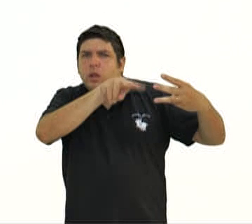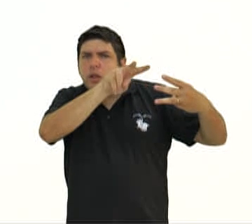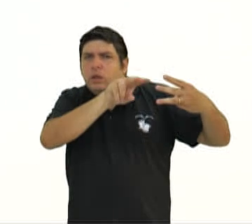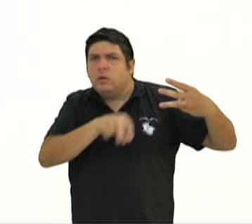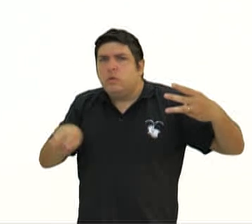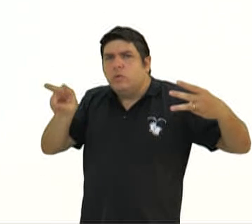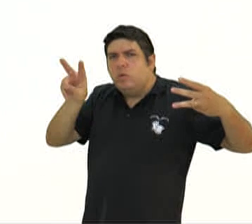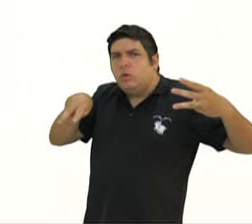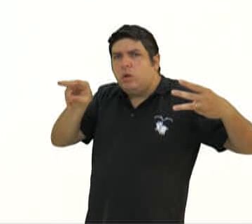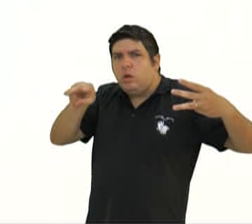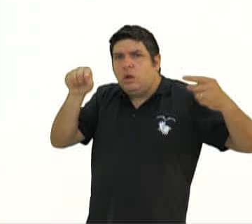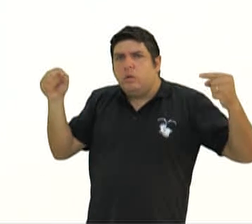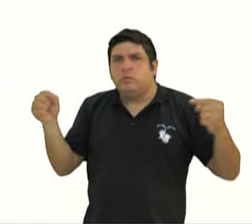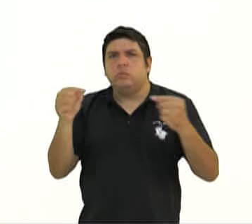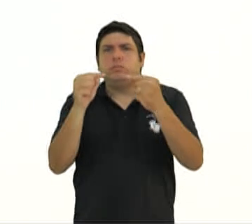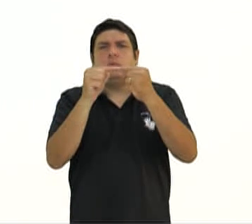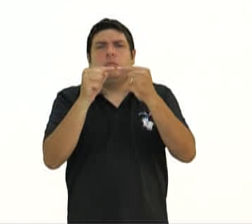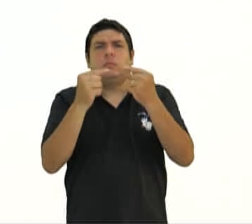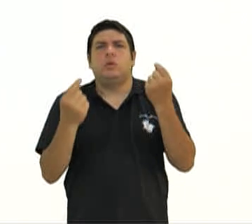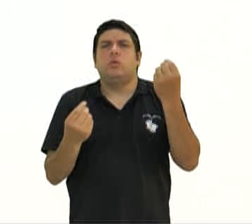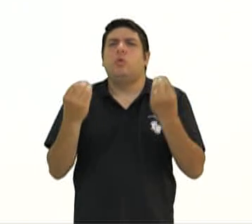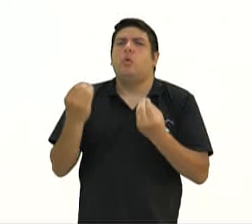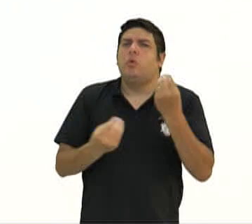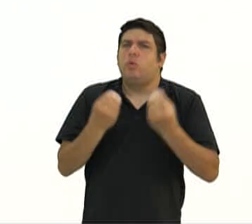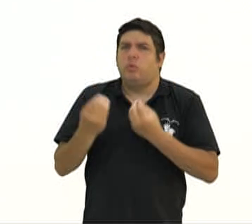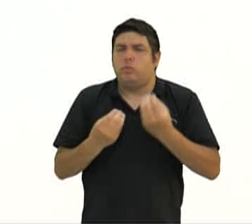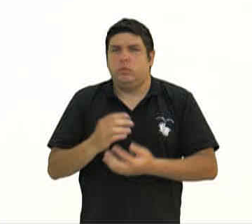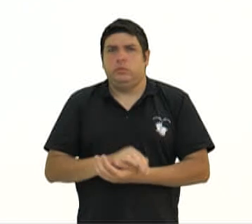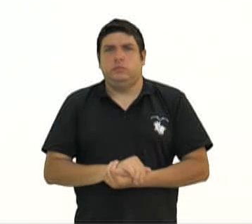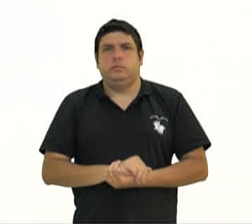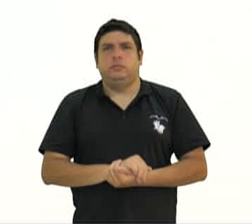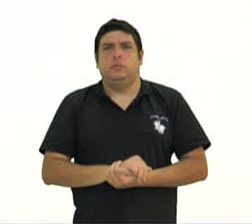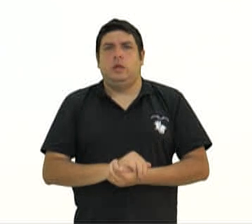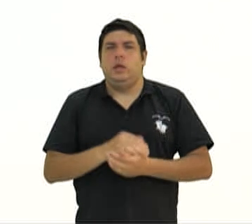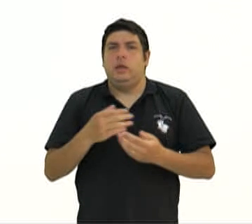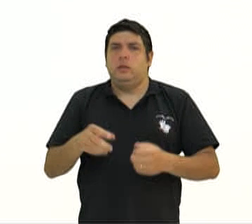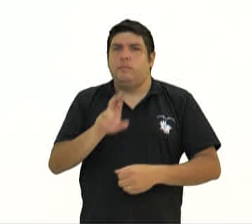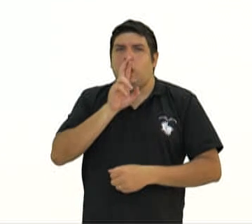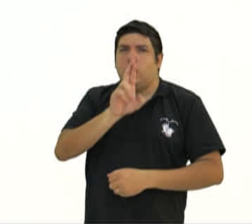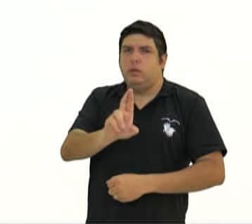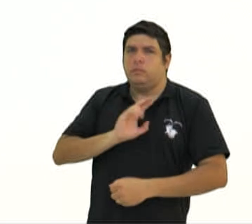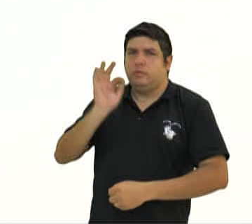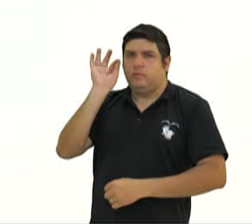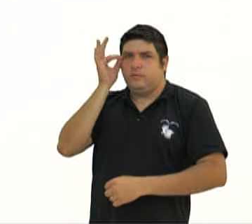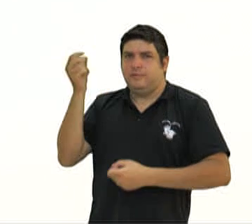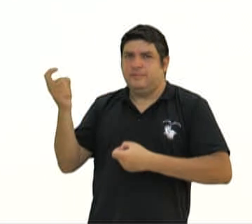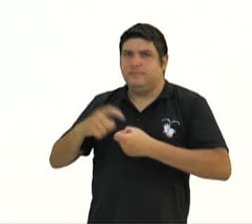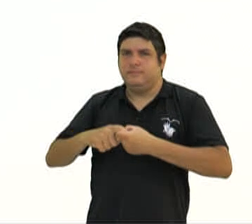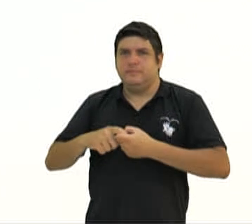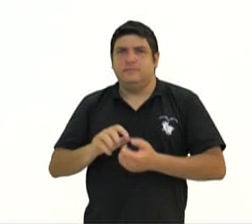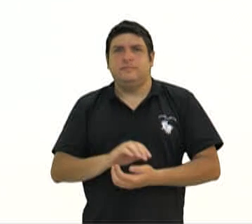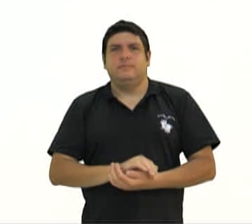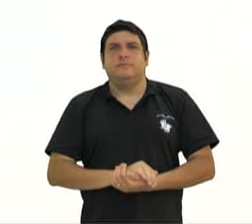acordo com a característica de cada um dos tipos de indústria. Então respondam e a gente já volta para corrigir.